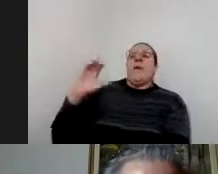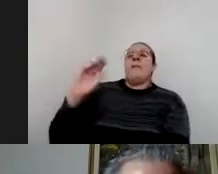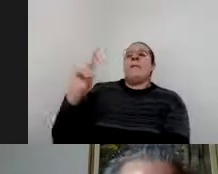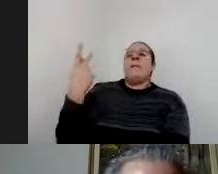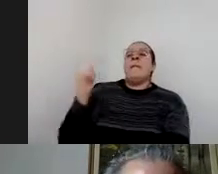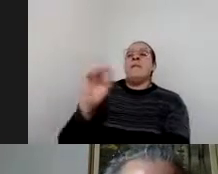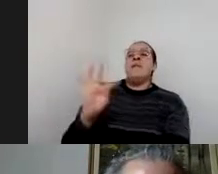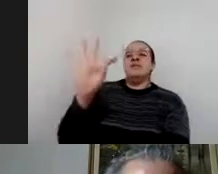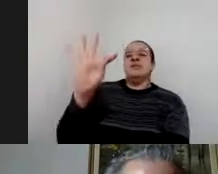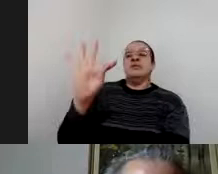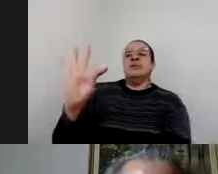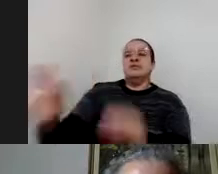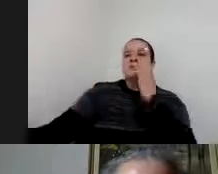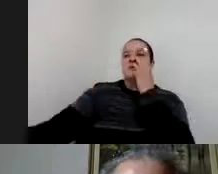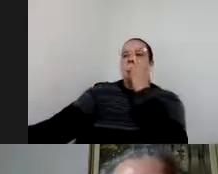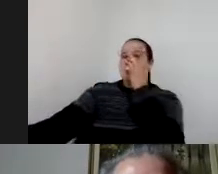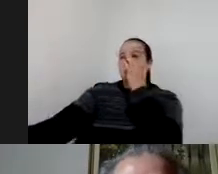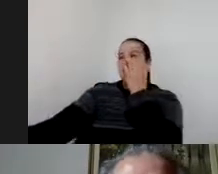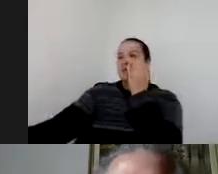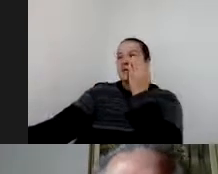Tá, deixa eu só verificar aqui.